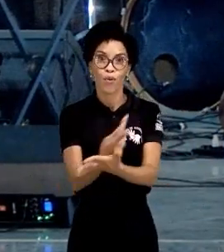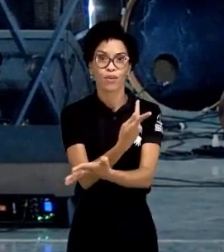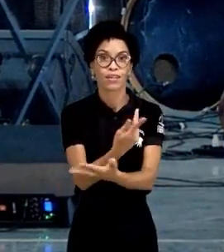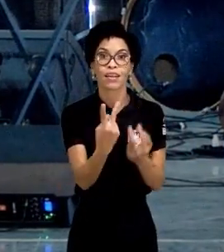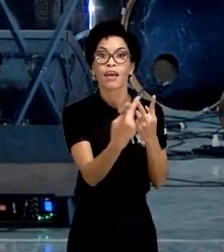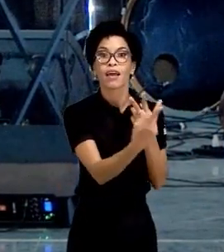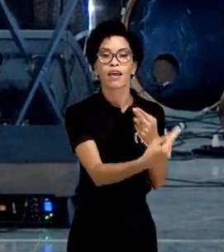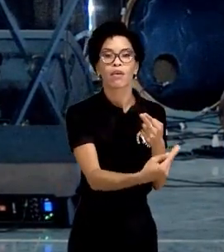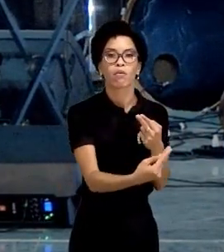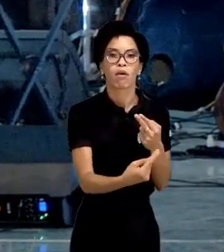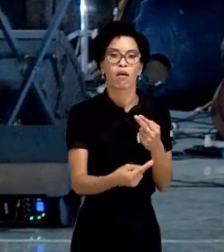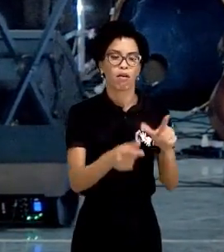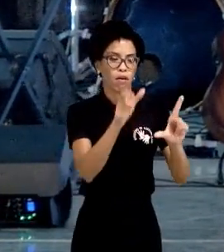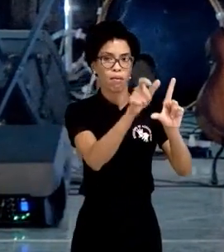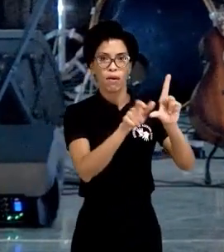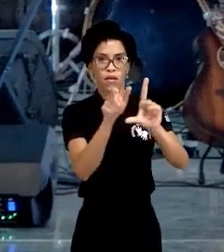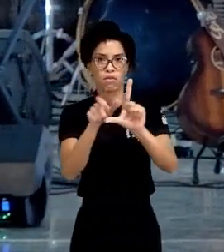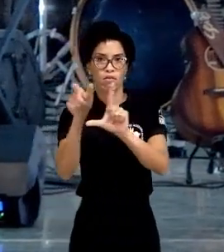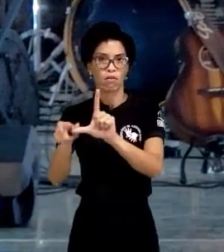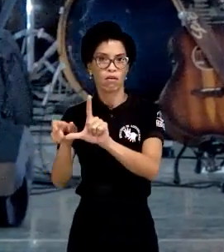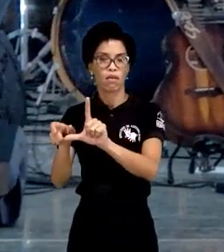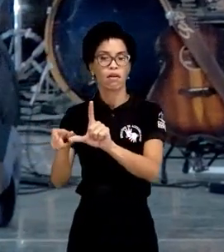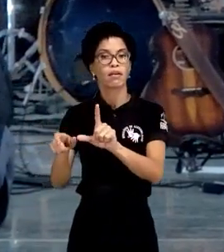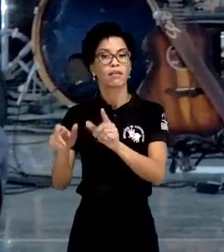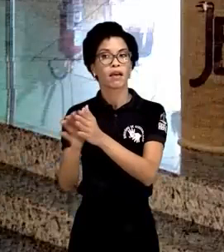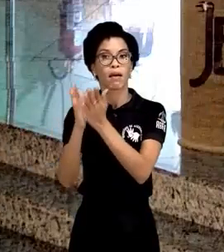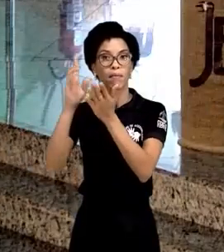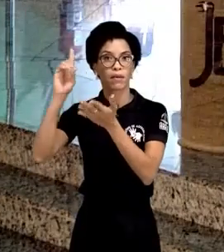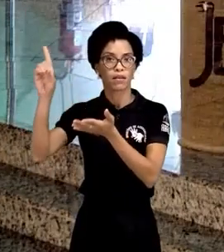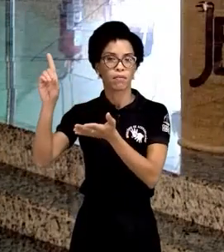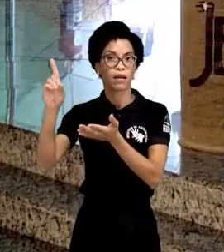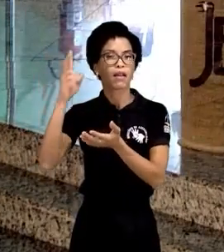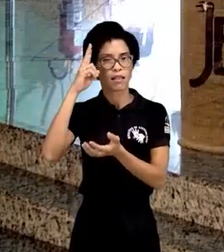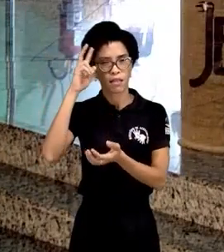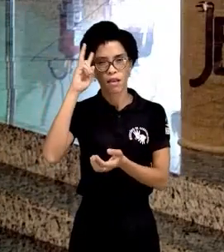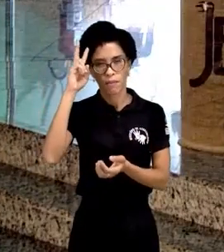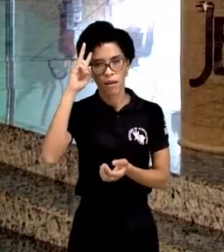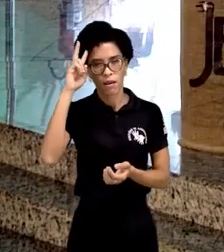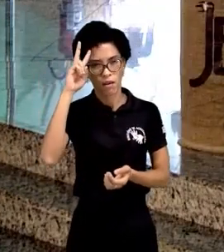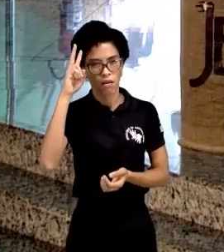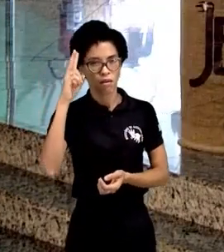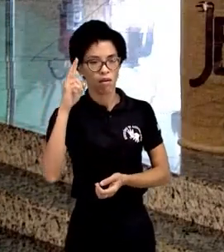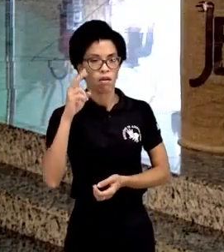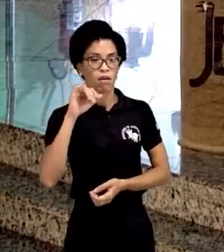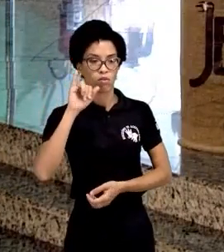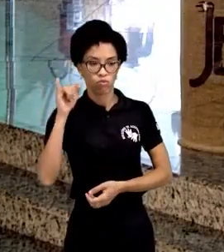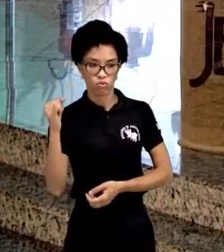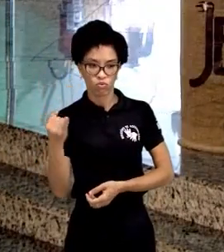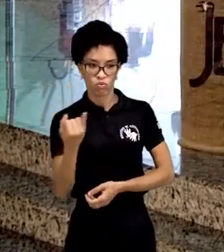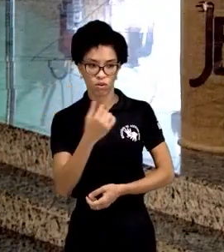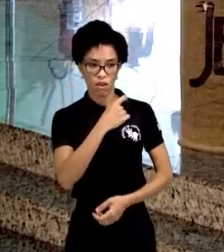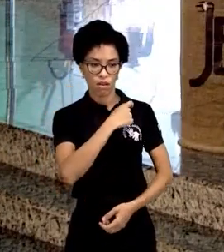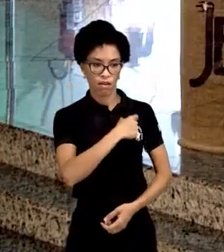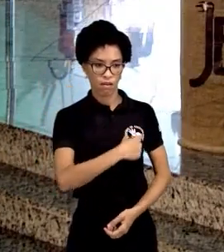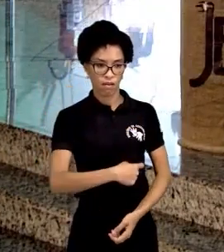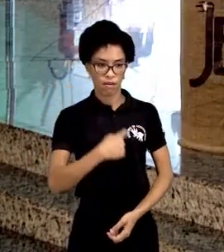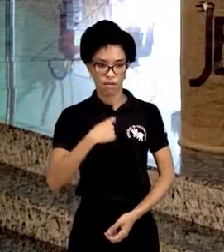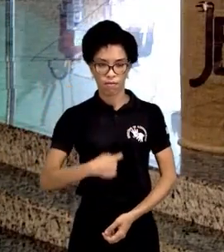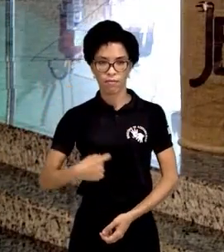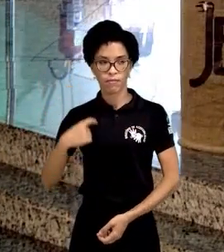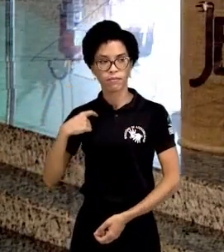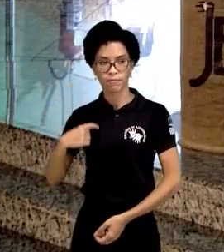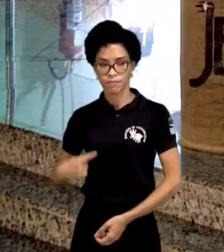de José, né? Quando ninguém conseguia resolver a interpretação, Deus usa a vida de